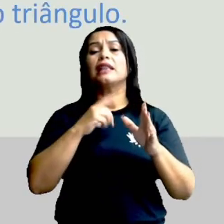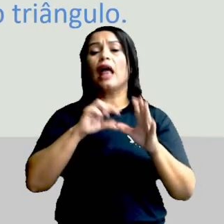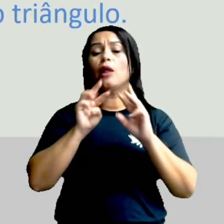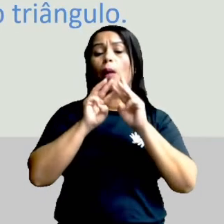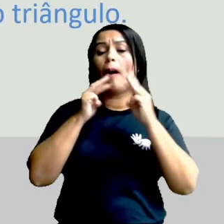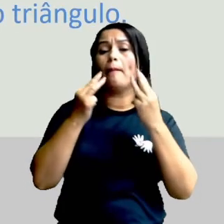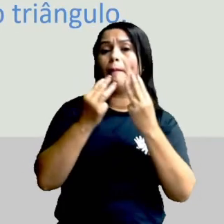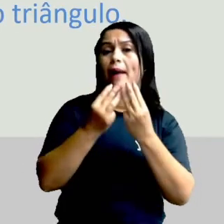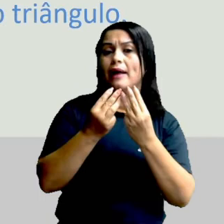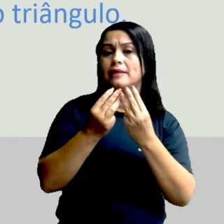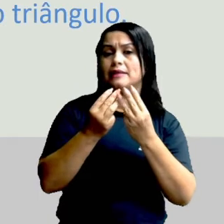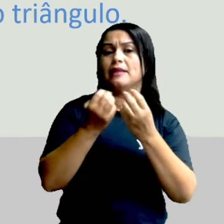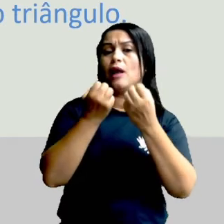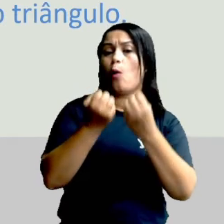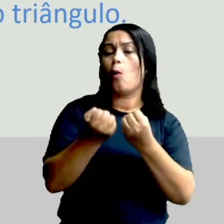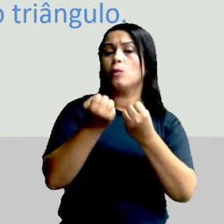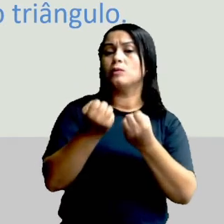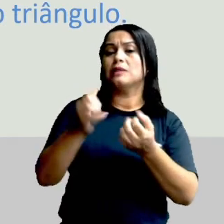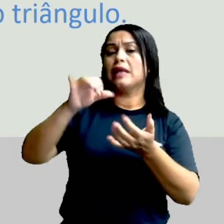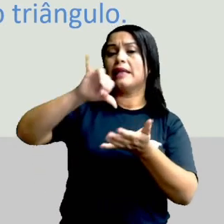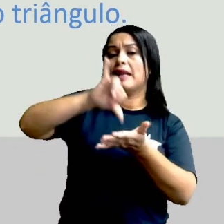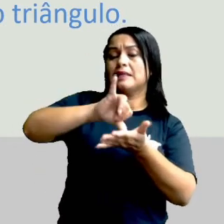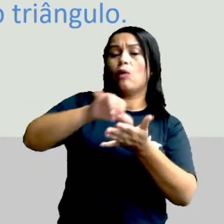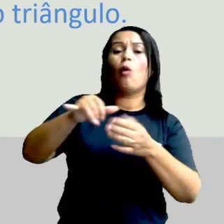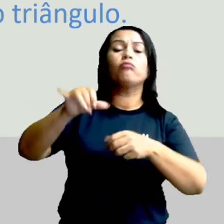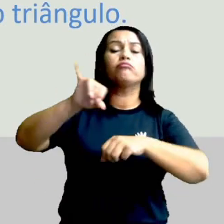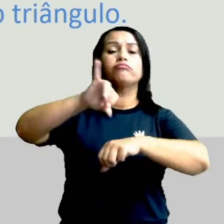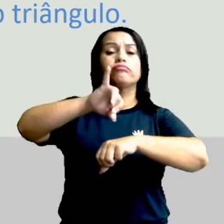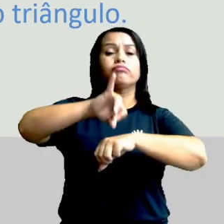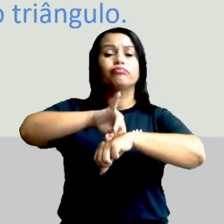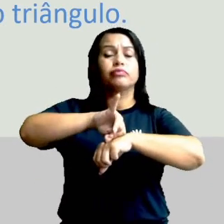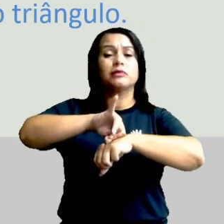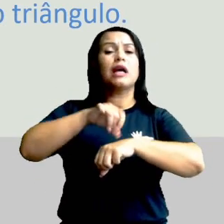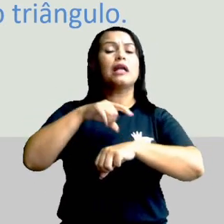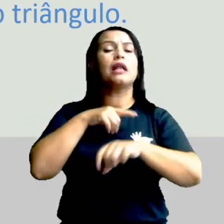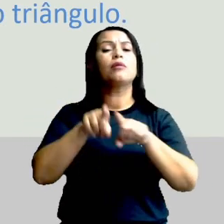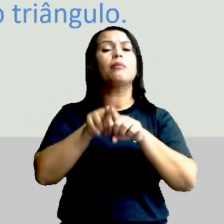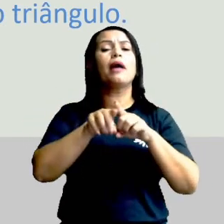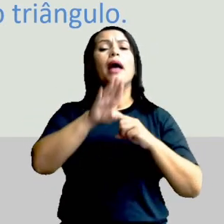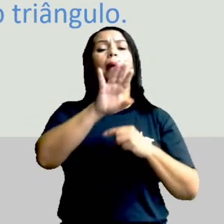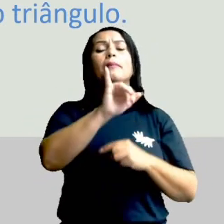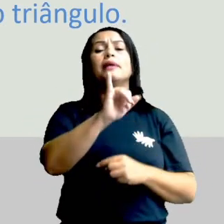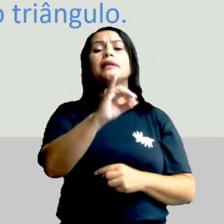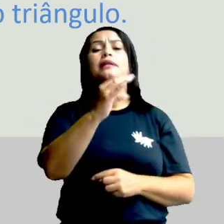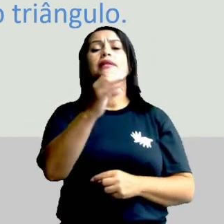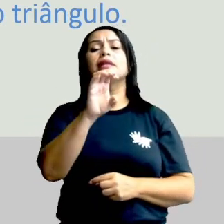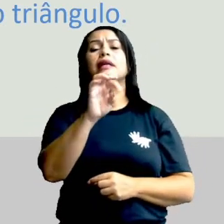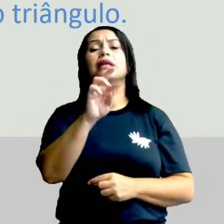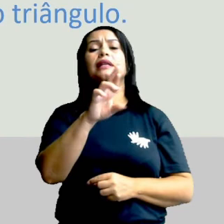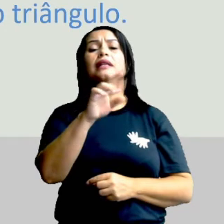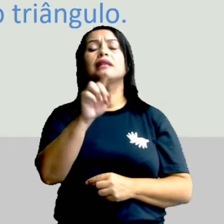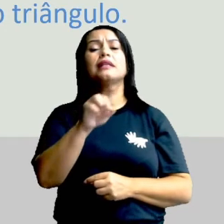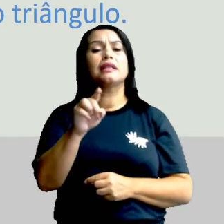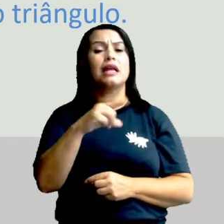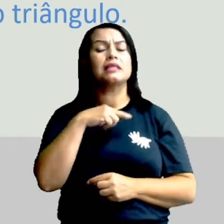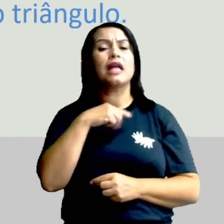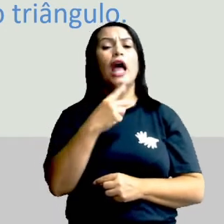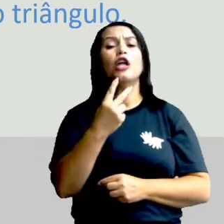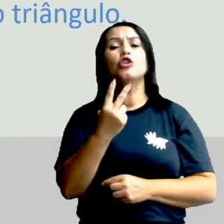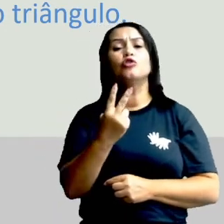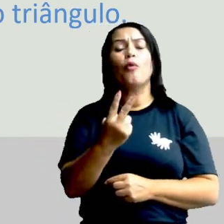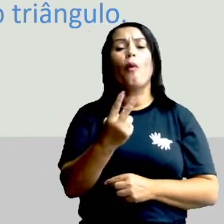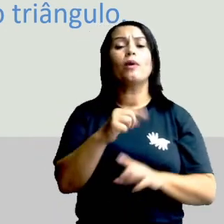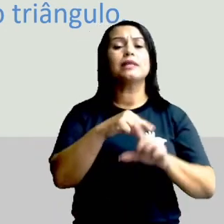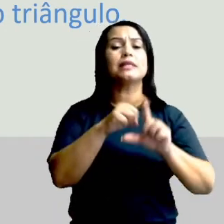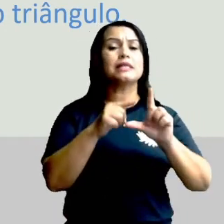massa que é bissetriz bc3 de um ângulo é a semi reta que divide em dois ângulos